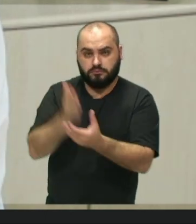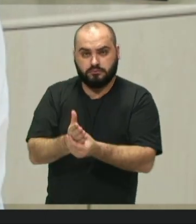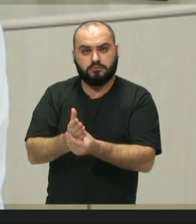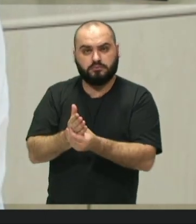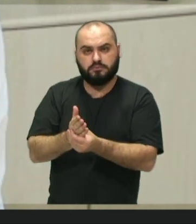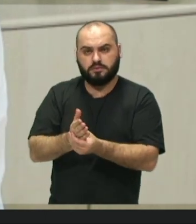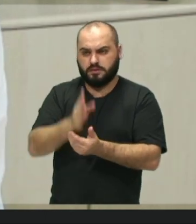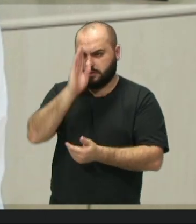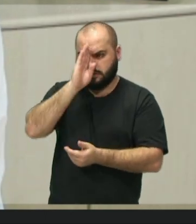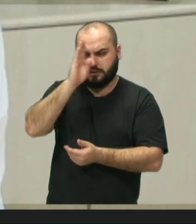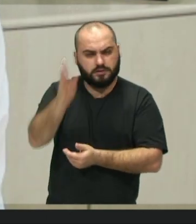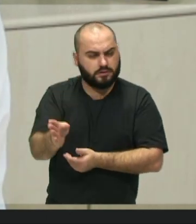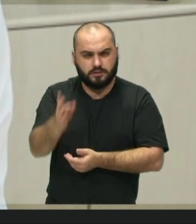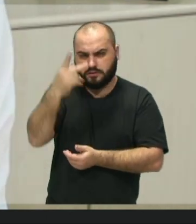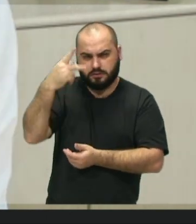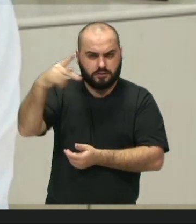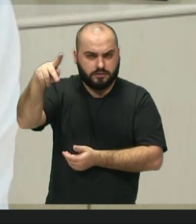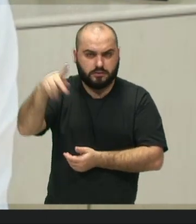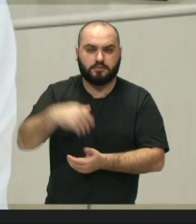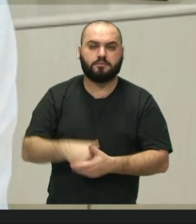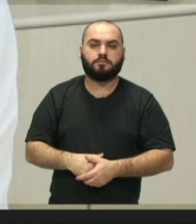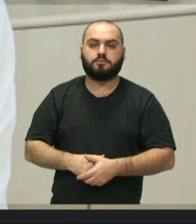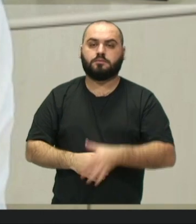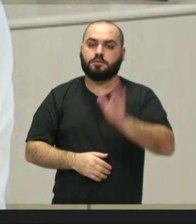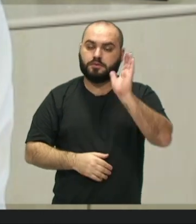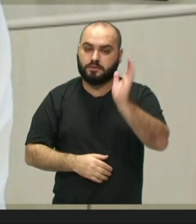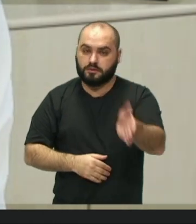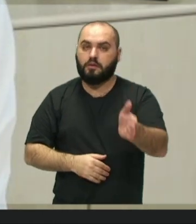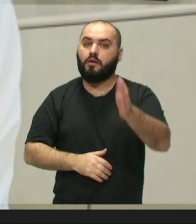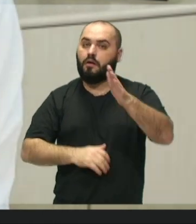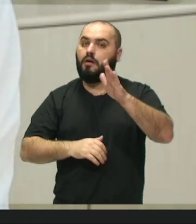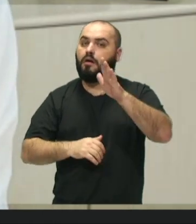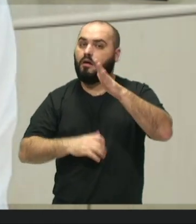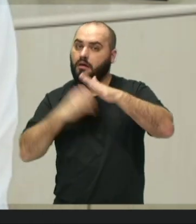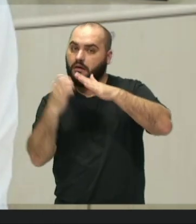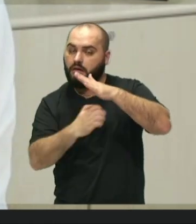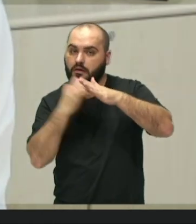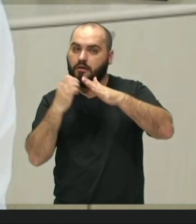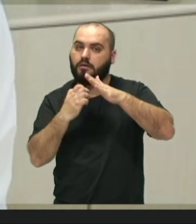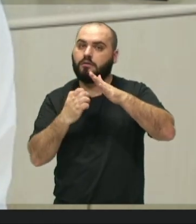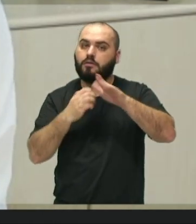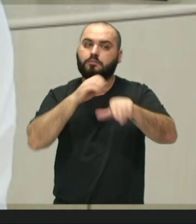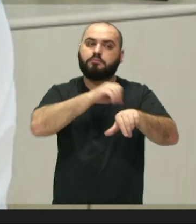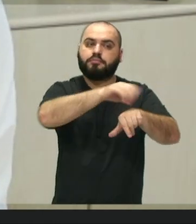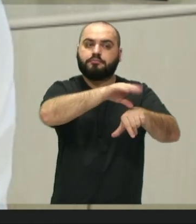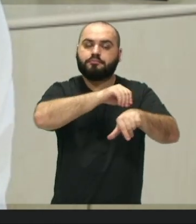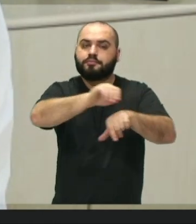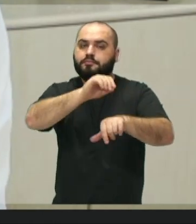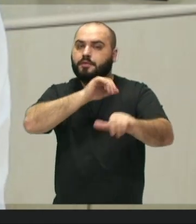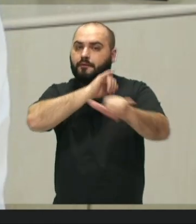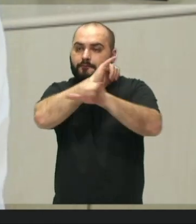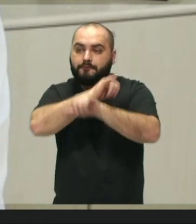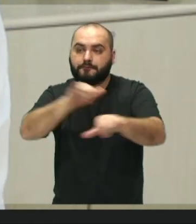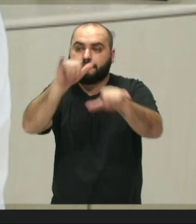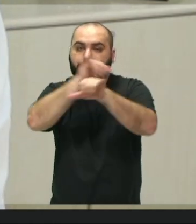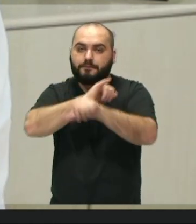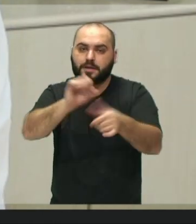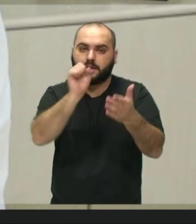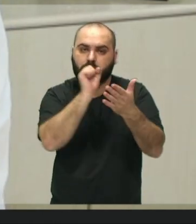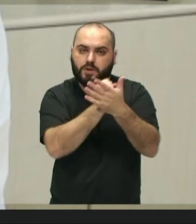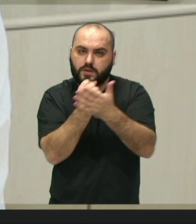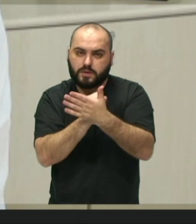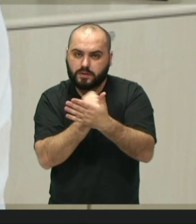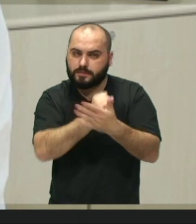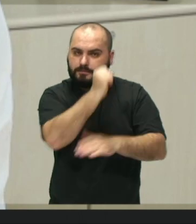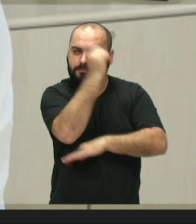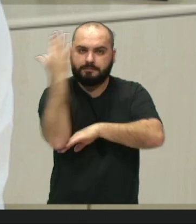justamente sobre esse objeto, e a autarquia participa, inclusive, fornecendo informações aos órgãos de controle, aos órgãos de fiscalização